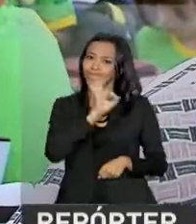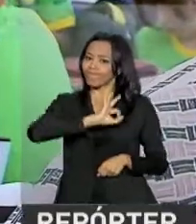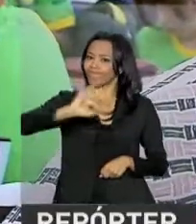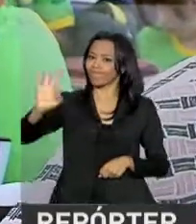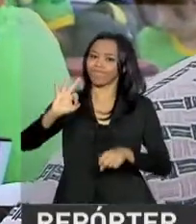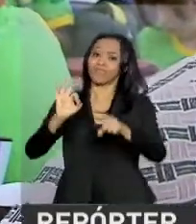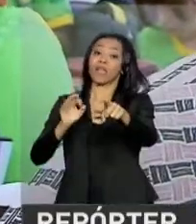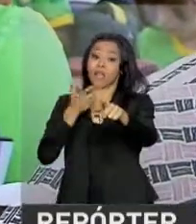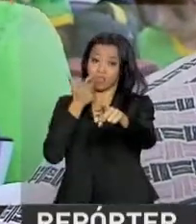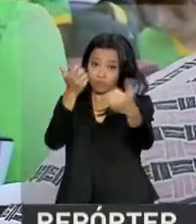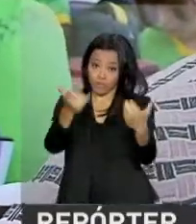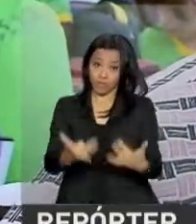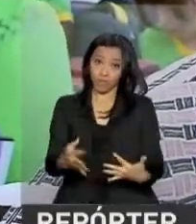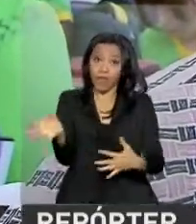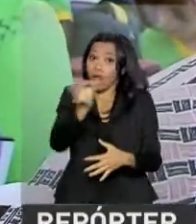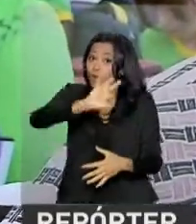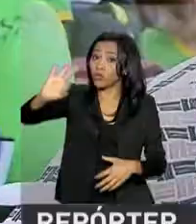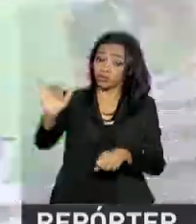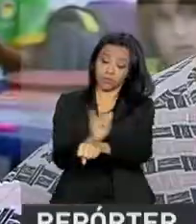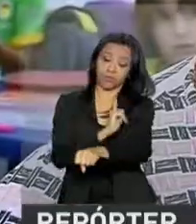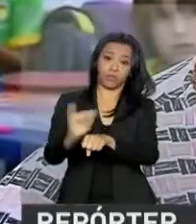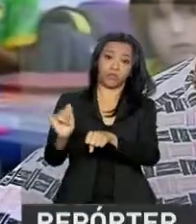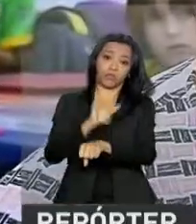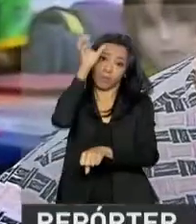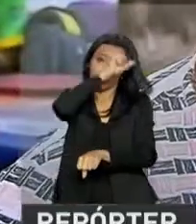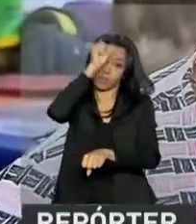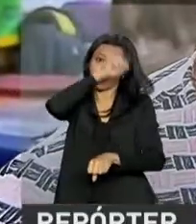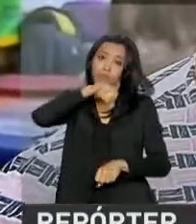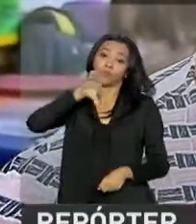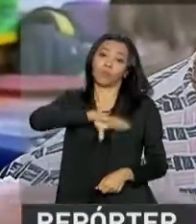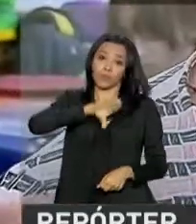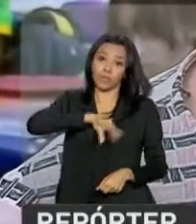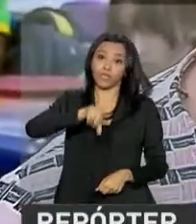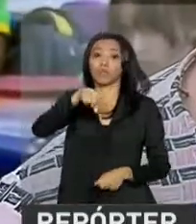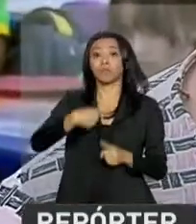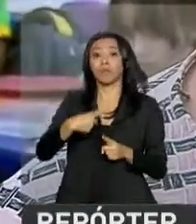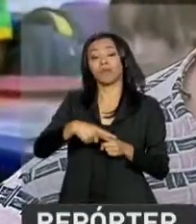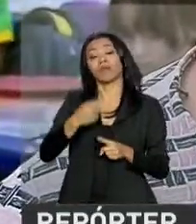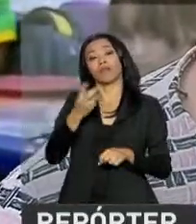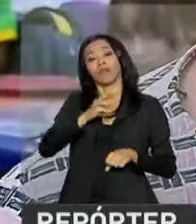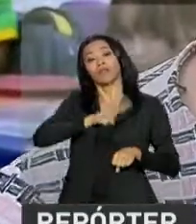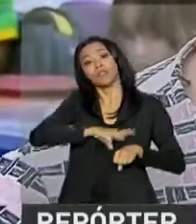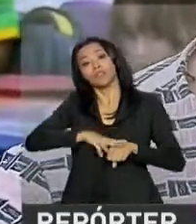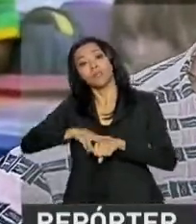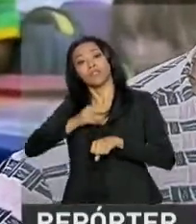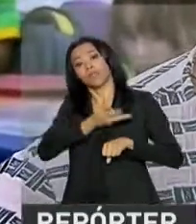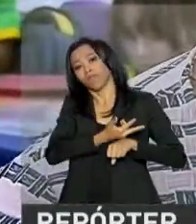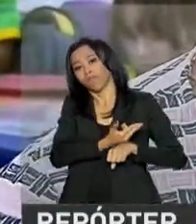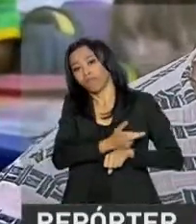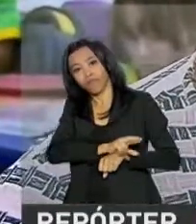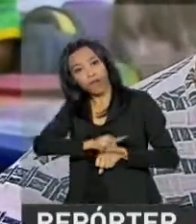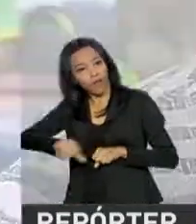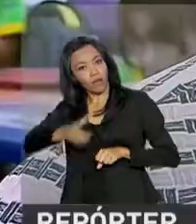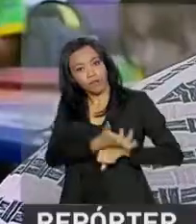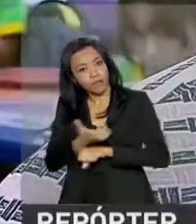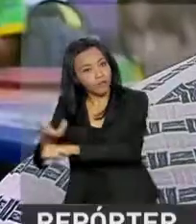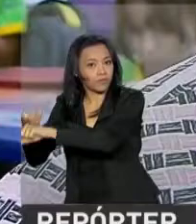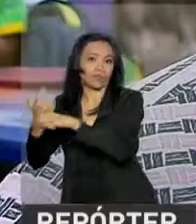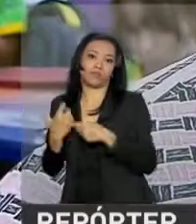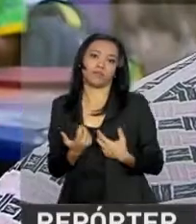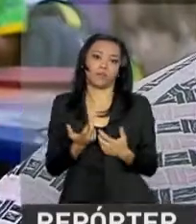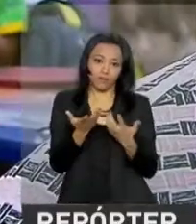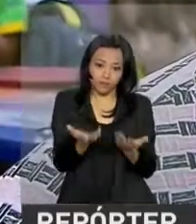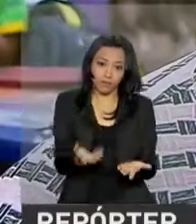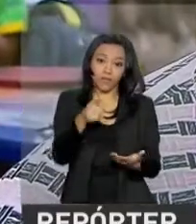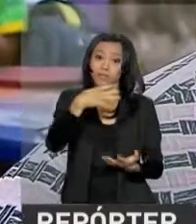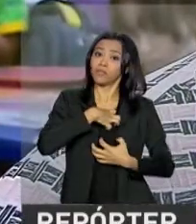Para ele poder ir para outras matérias. Eu converso com ele, que nós estamos recebendo os amigos de perto, de outro país, que eles se